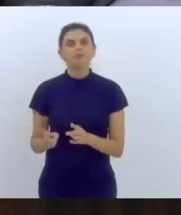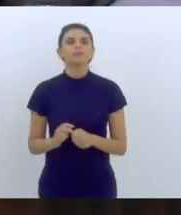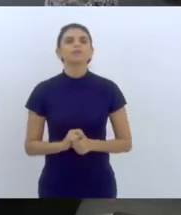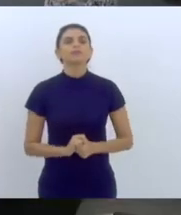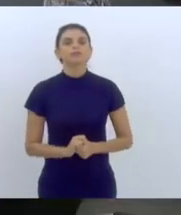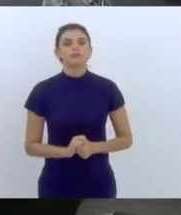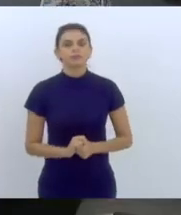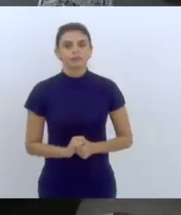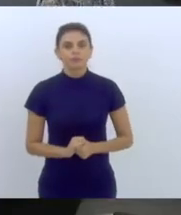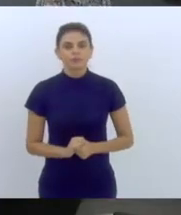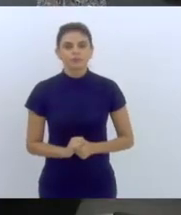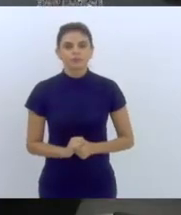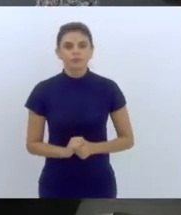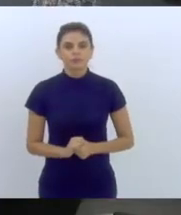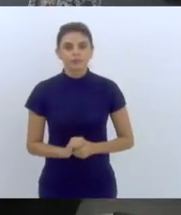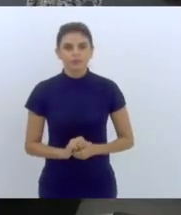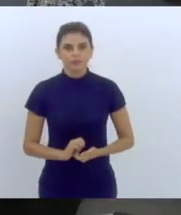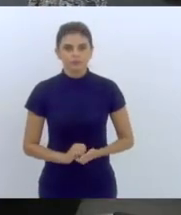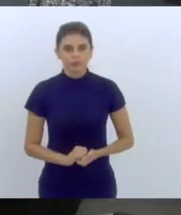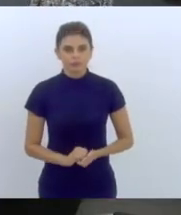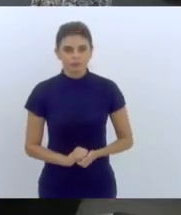segunda.